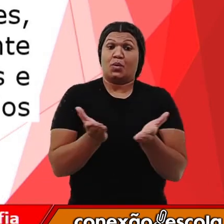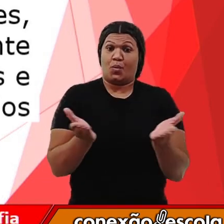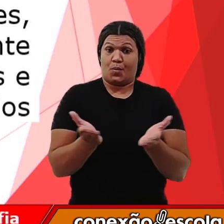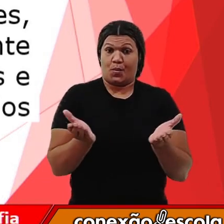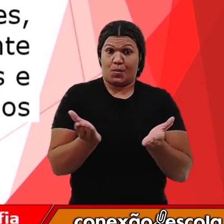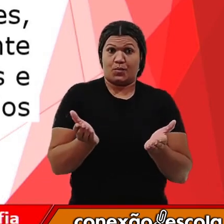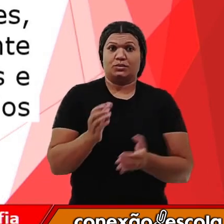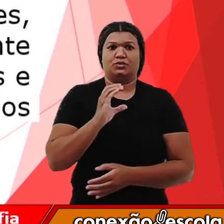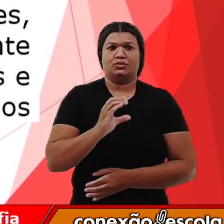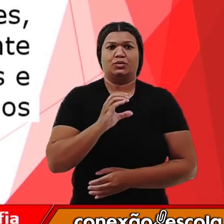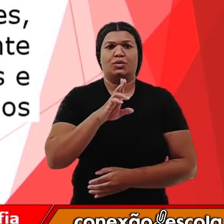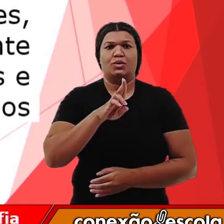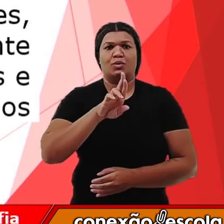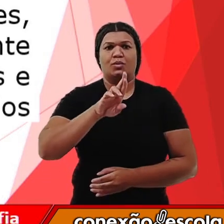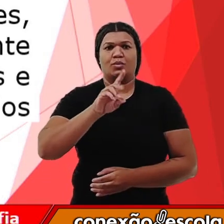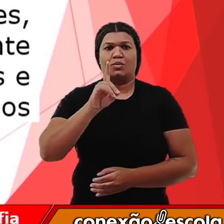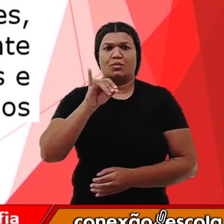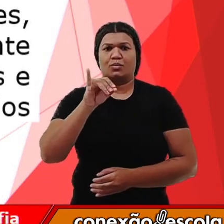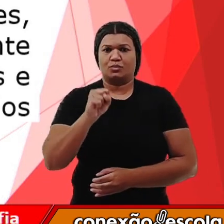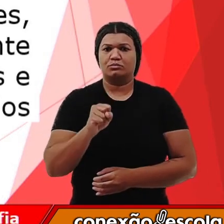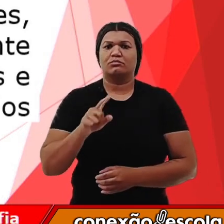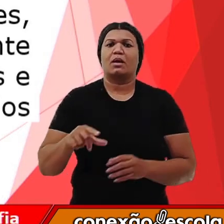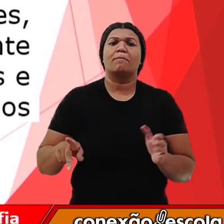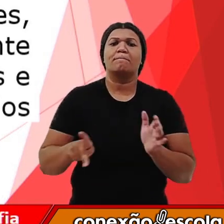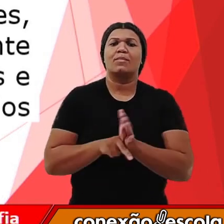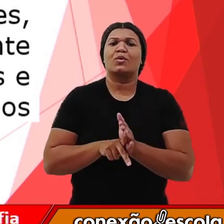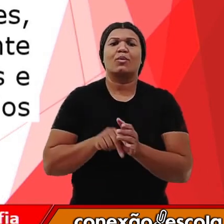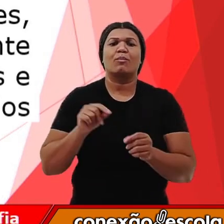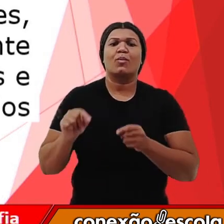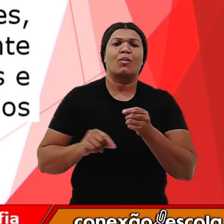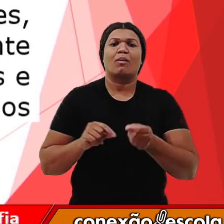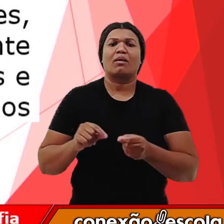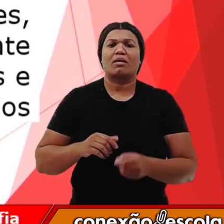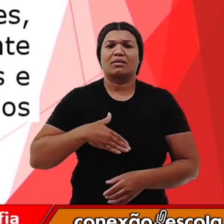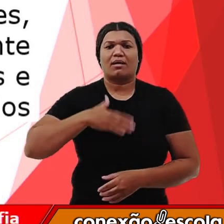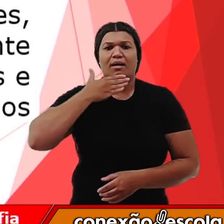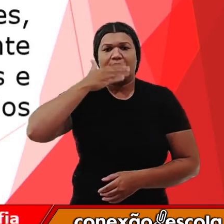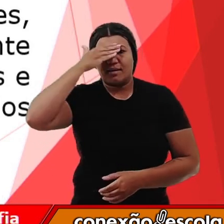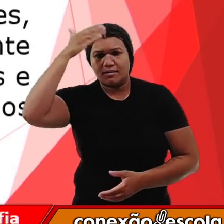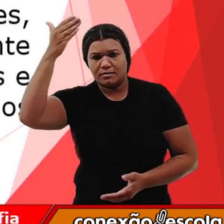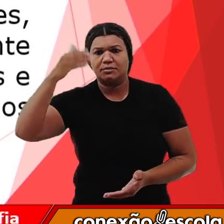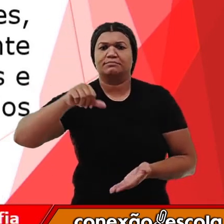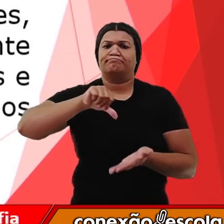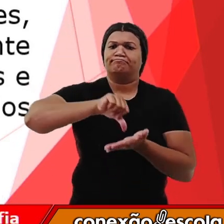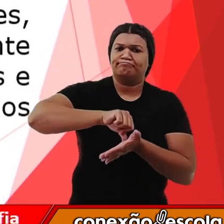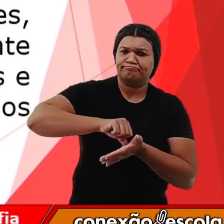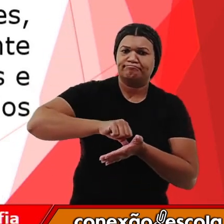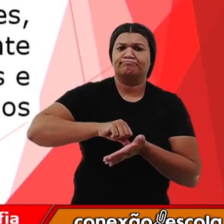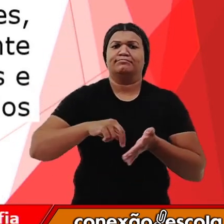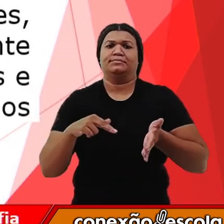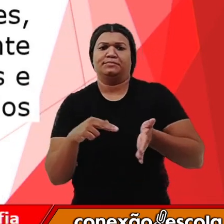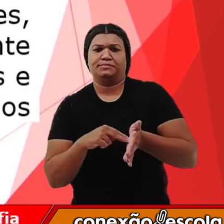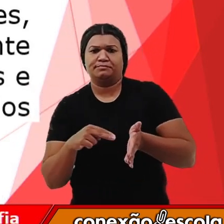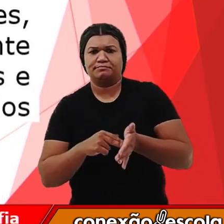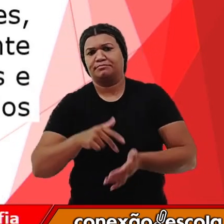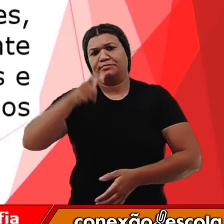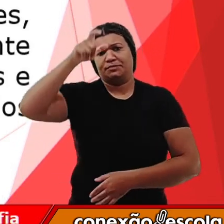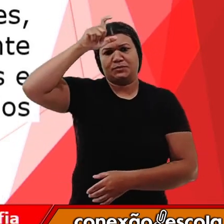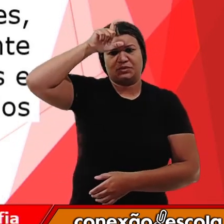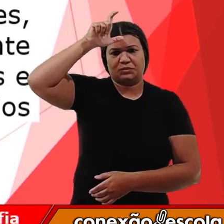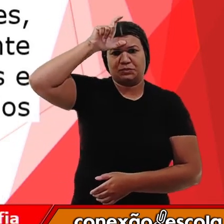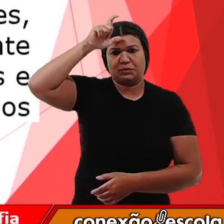curdos formam os povos iranianos, árabes, sírios e turcos. Por